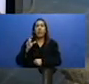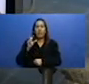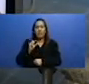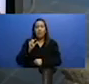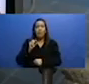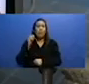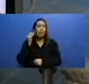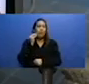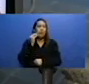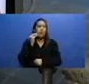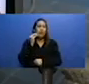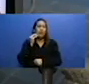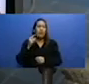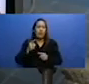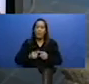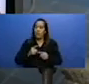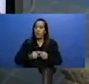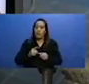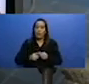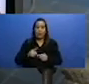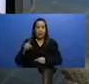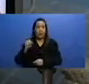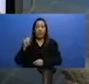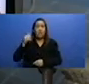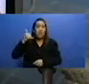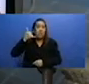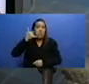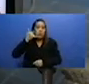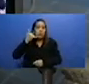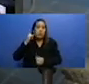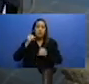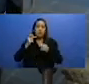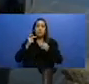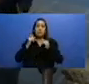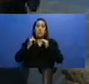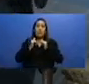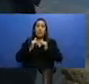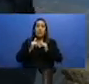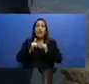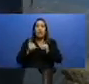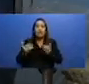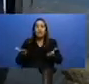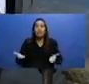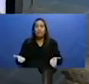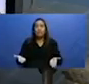venha, porque ela não telefonou dizendo que viria nos visitar. Então,